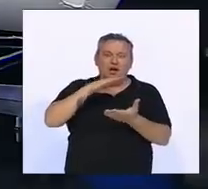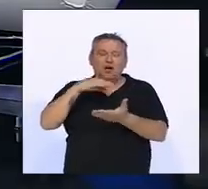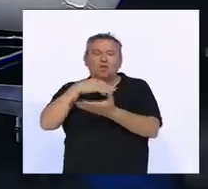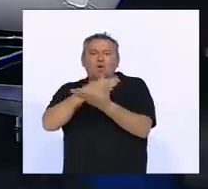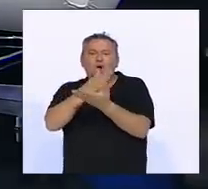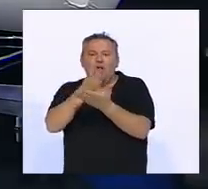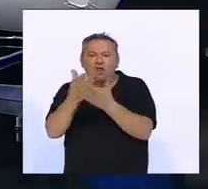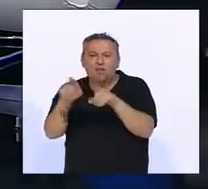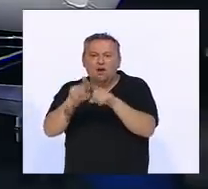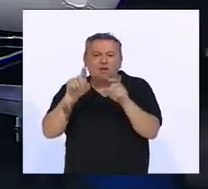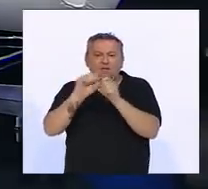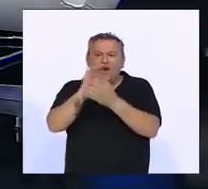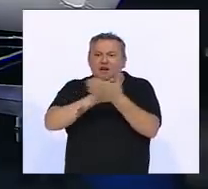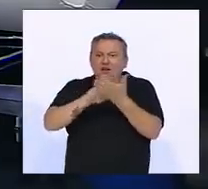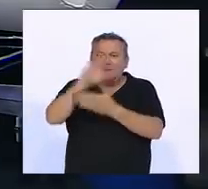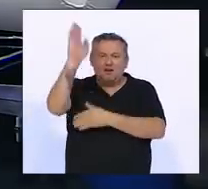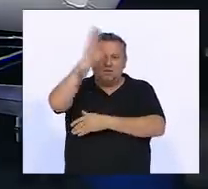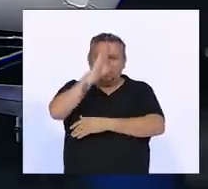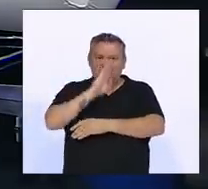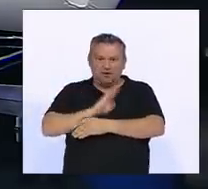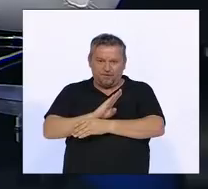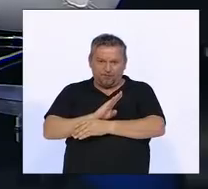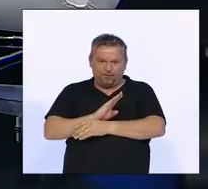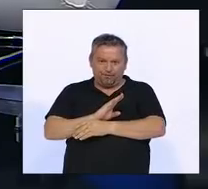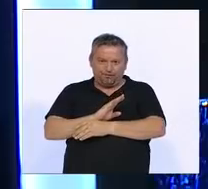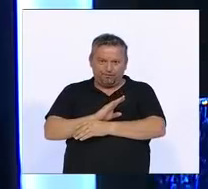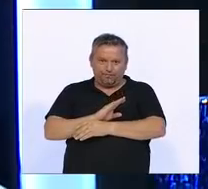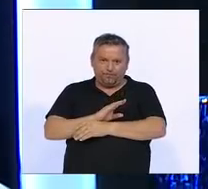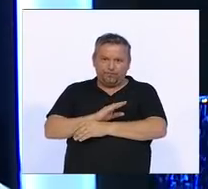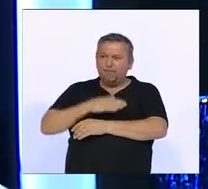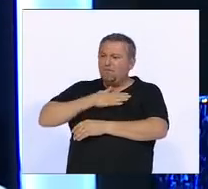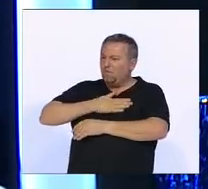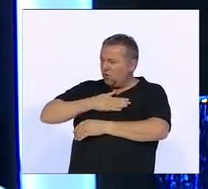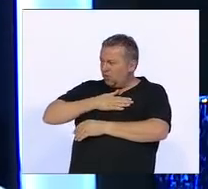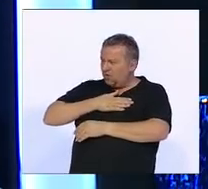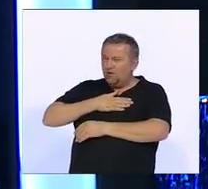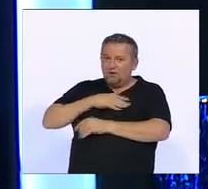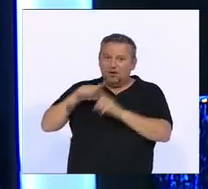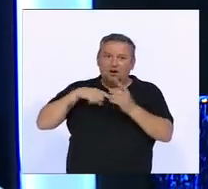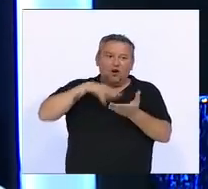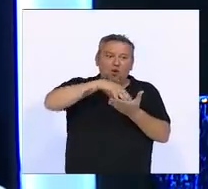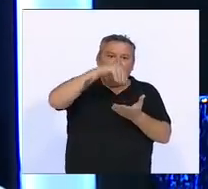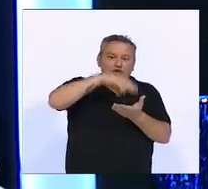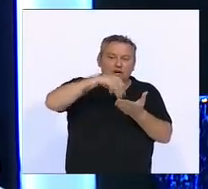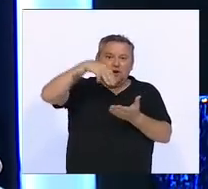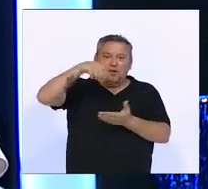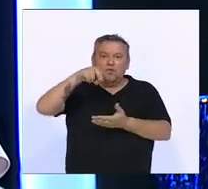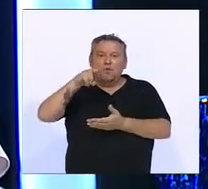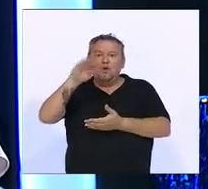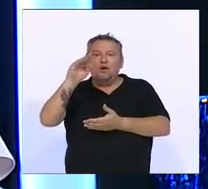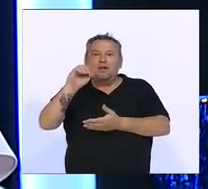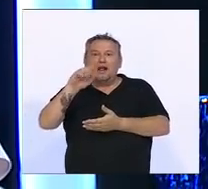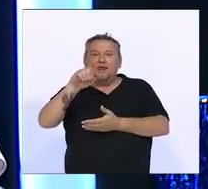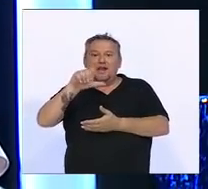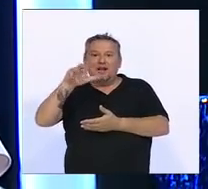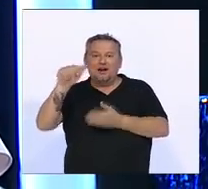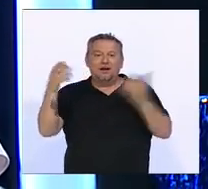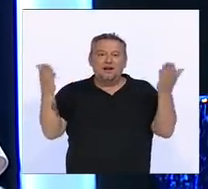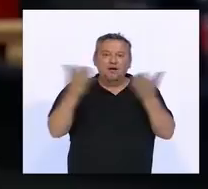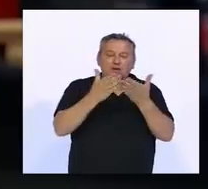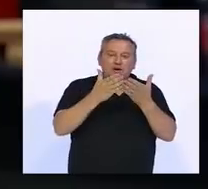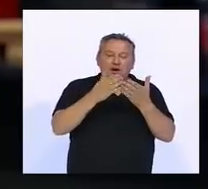levou o Brasil a lugar nenhum. Aliás, levou sim, levou ao caos. Bons tempos quando era só coxinha e mortadela, agora é fascista e